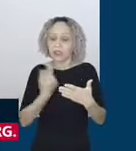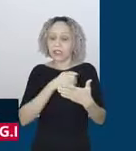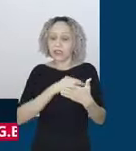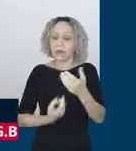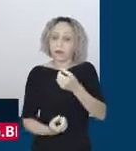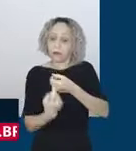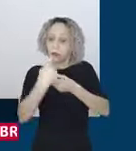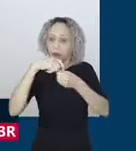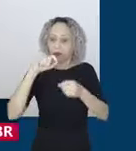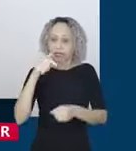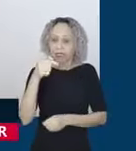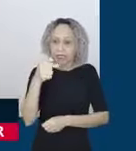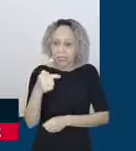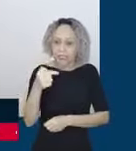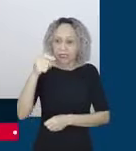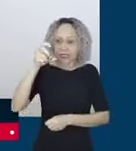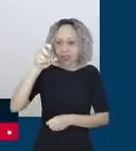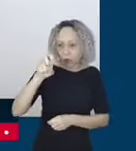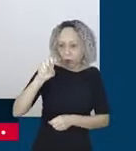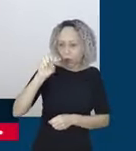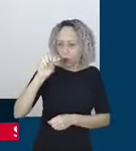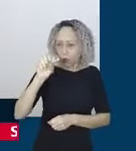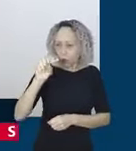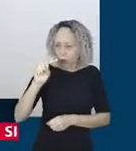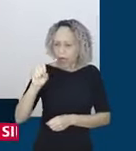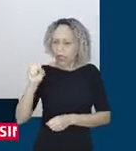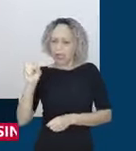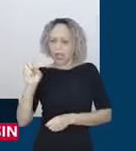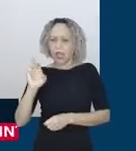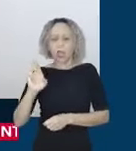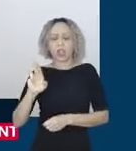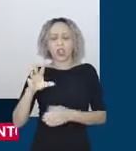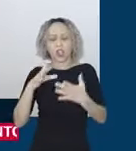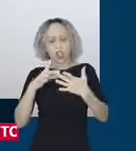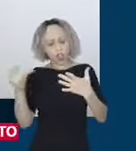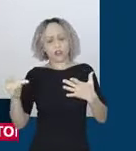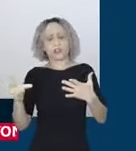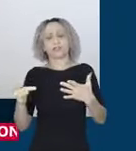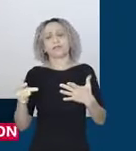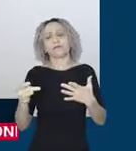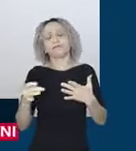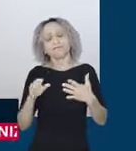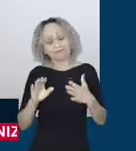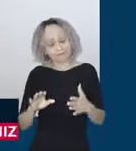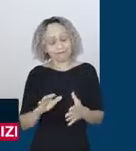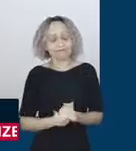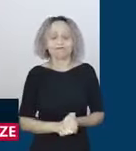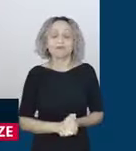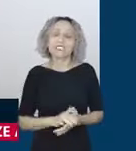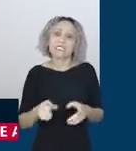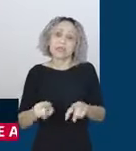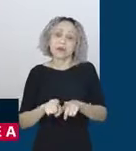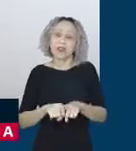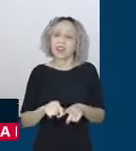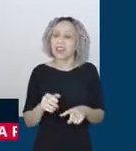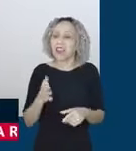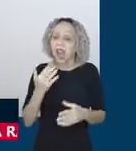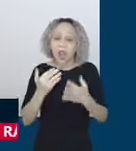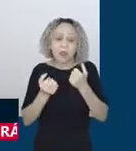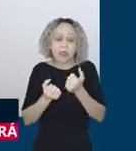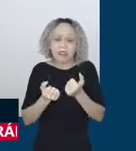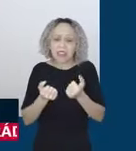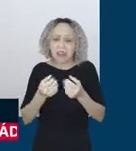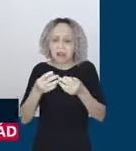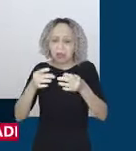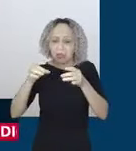tínhamos na época de Lula e Dilma. Tem inúmeras políticas, o desperdício da alimentação, como é que se